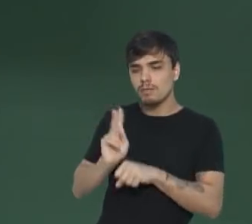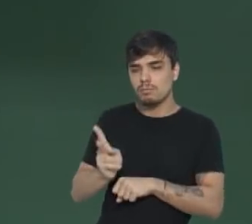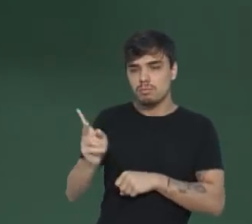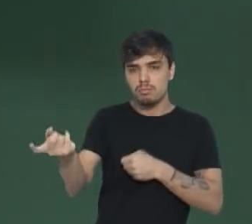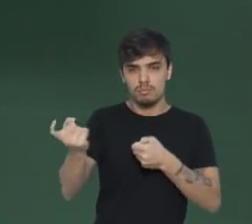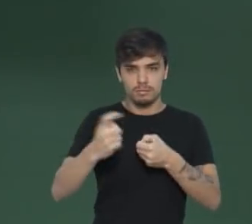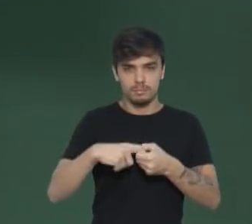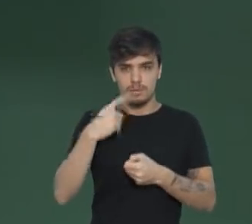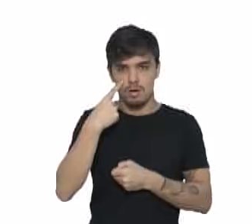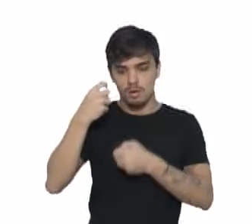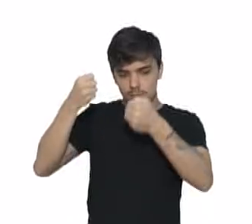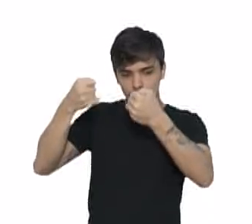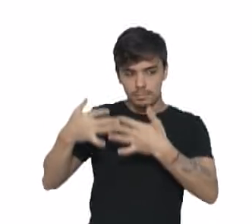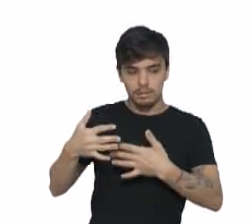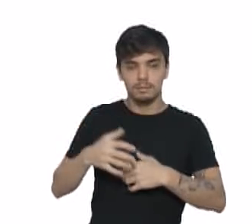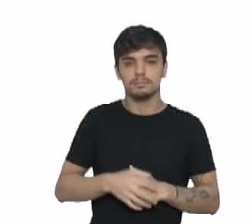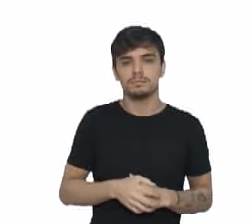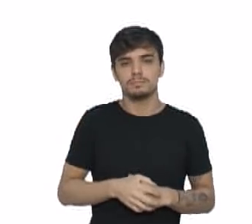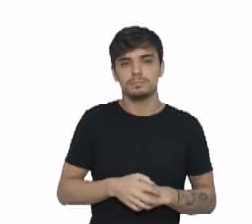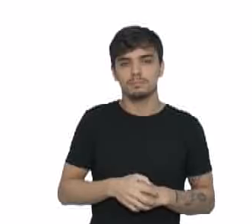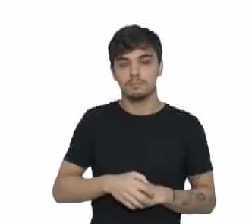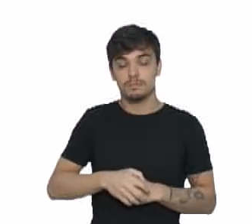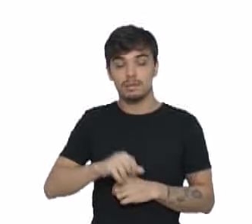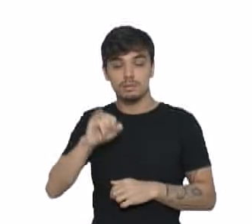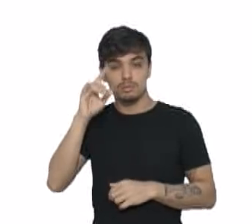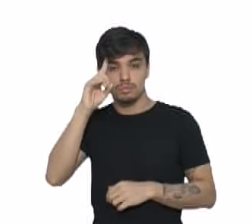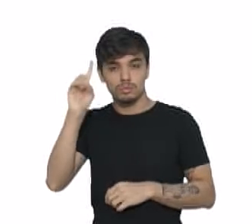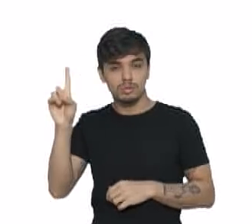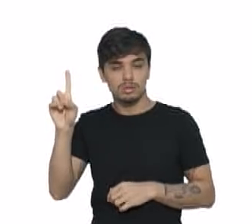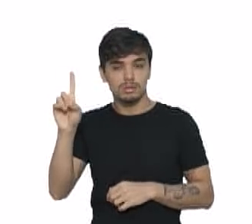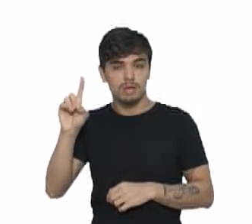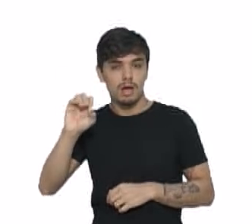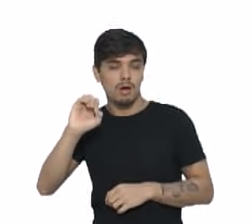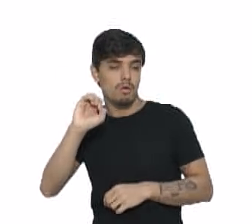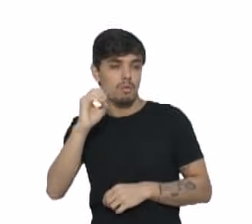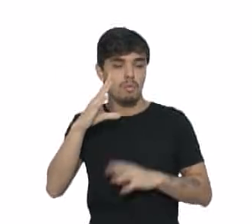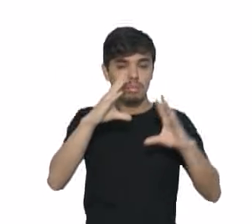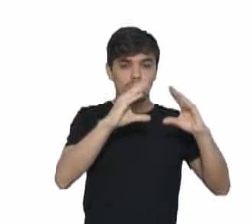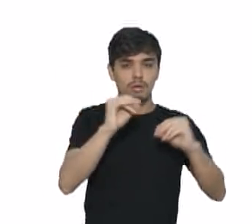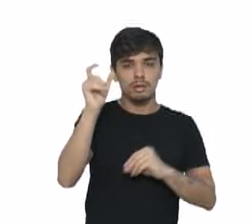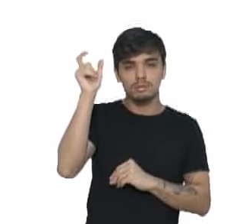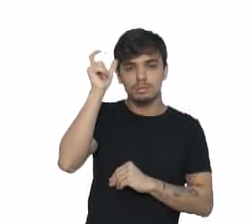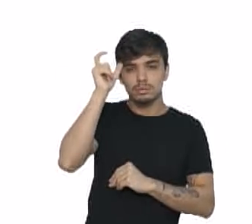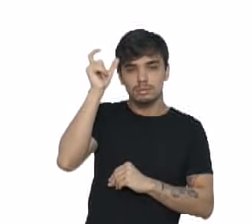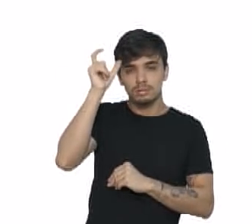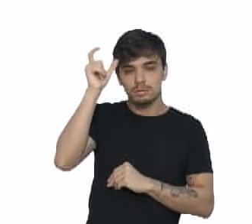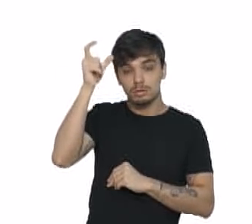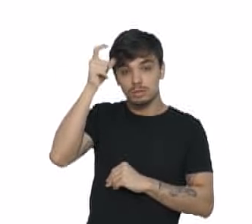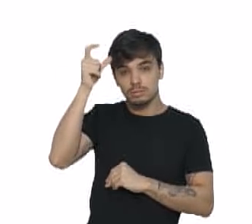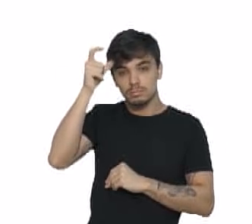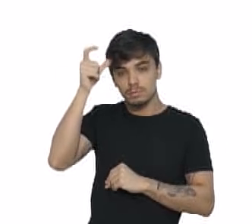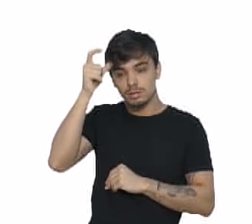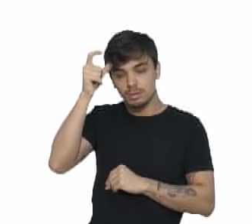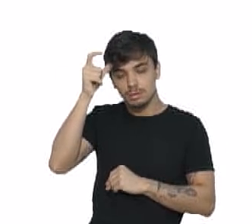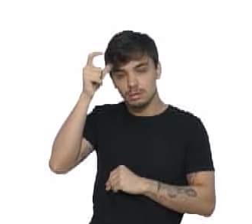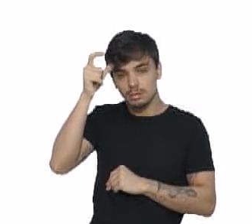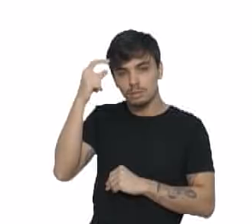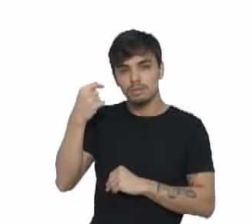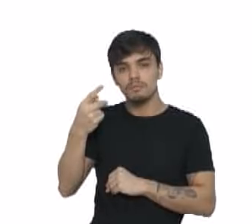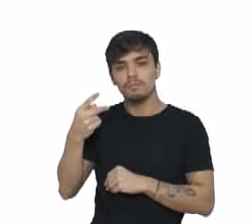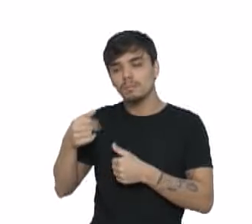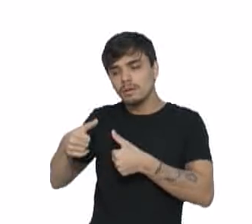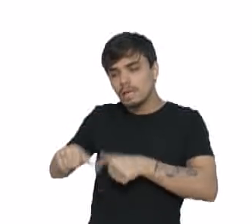o seguinte, ó: e se um dia ou uma noite um demônio se esgueirasse em tua mais